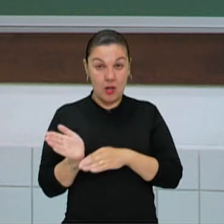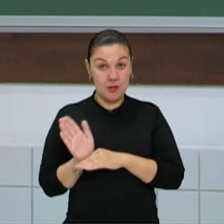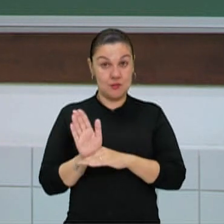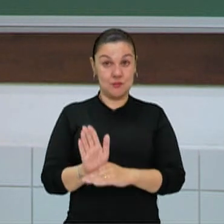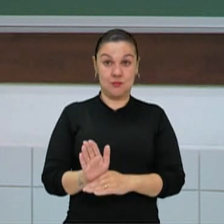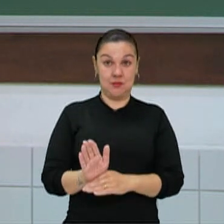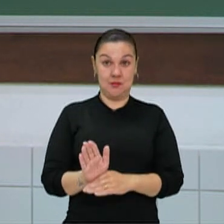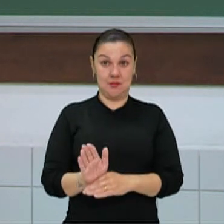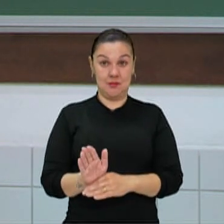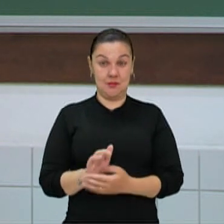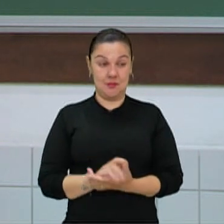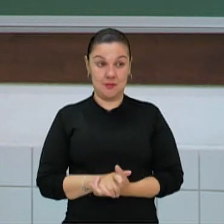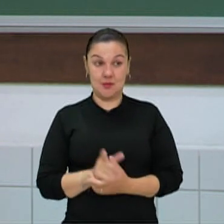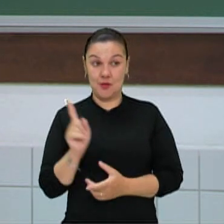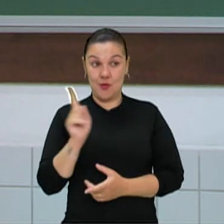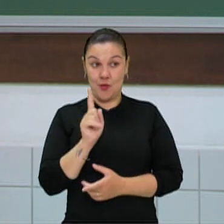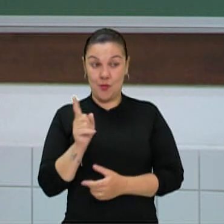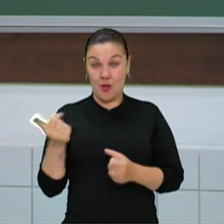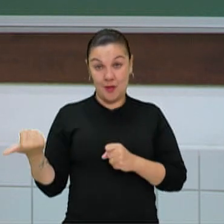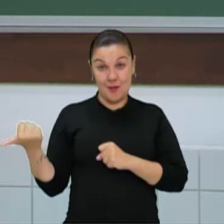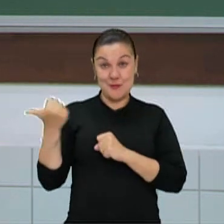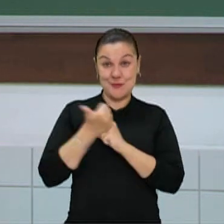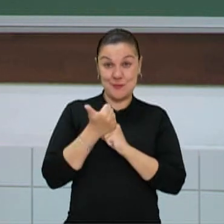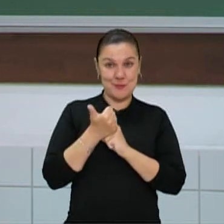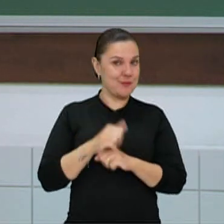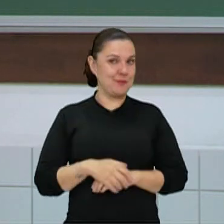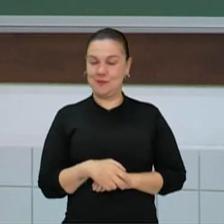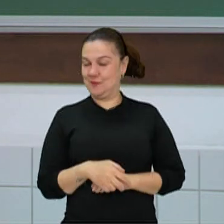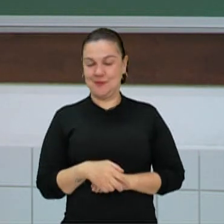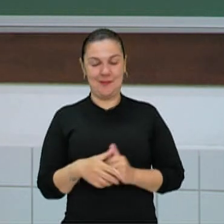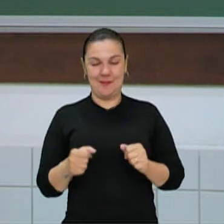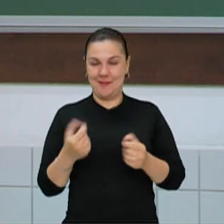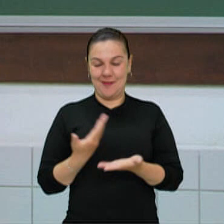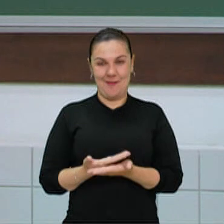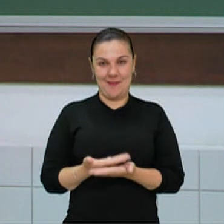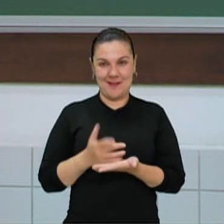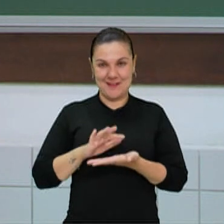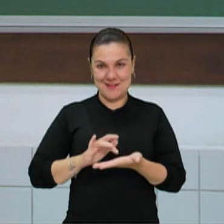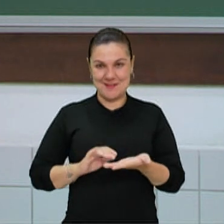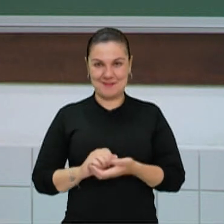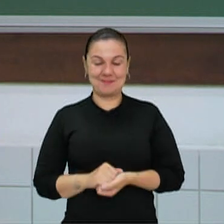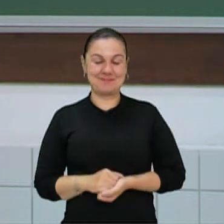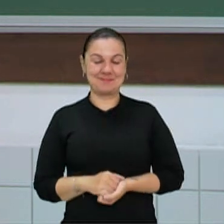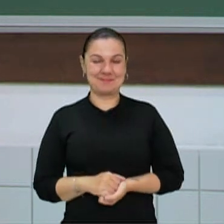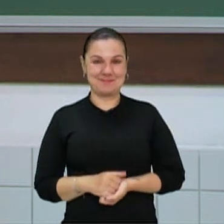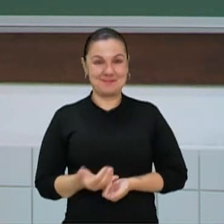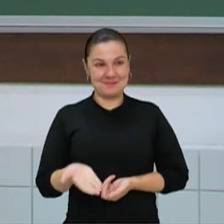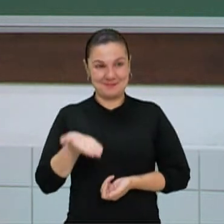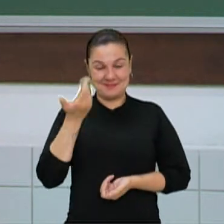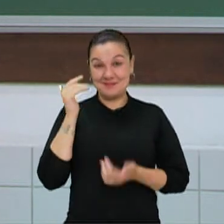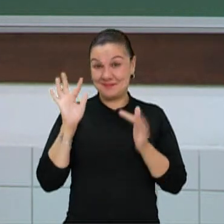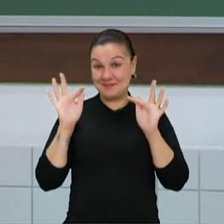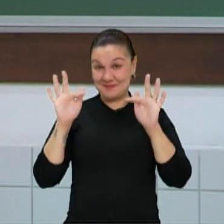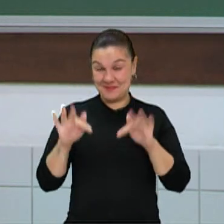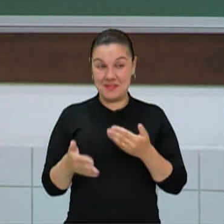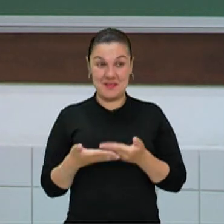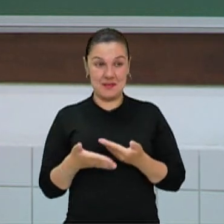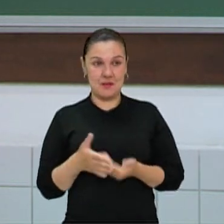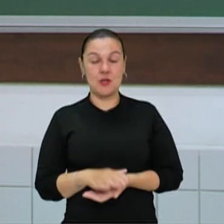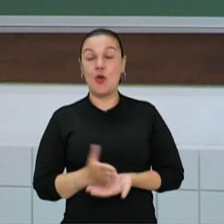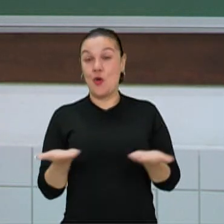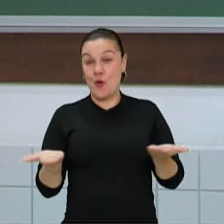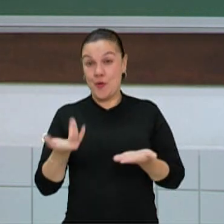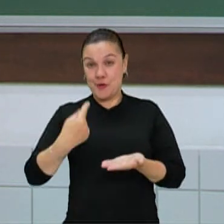auxiliar, tá? Ela não é substituta na hora de fazer as contas, beleza? Vamos encerrar nossa aula?